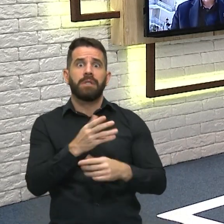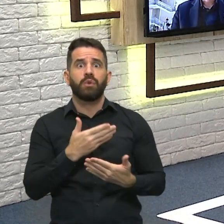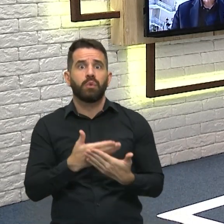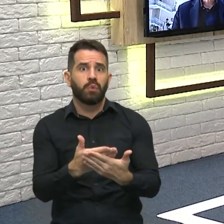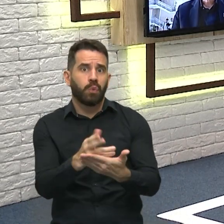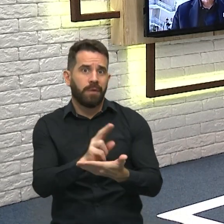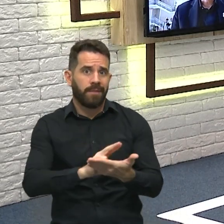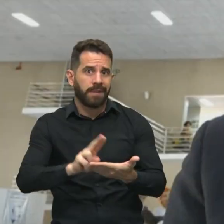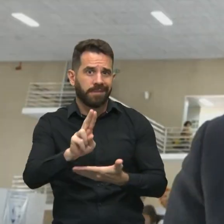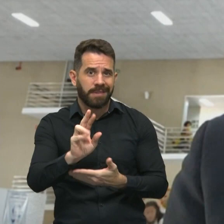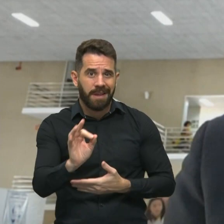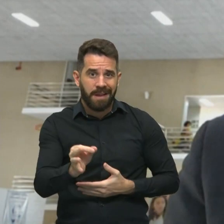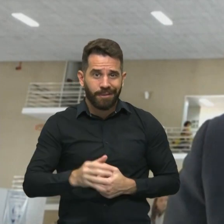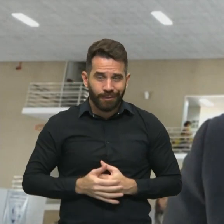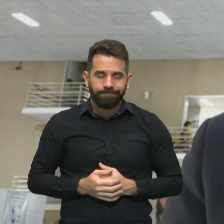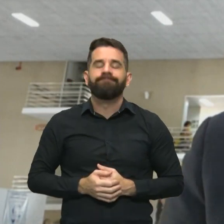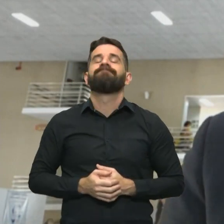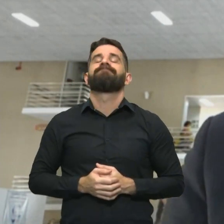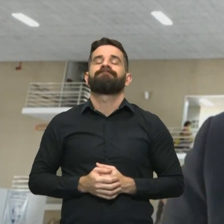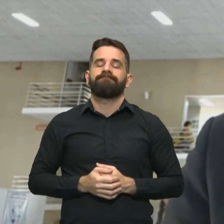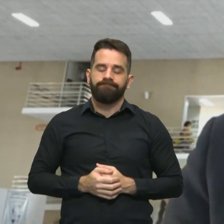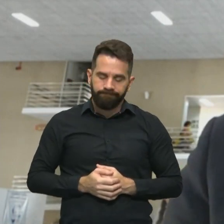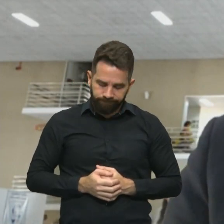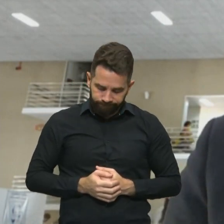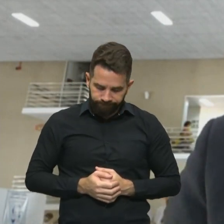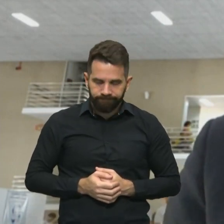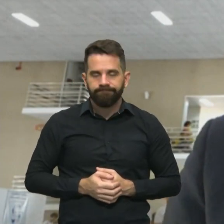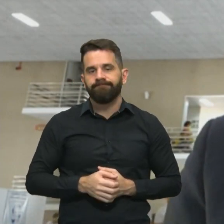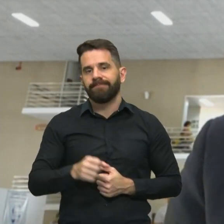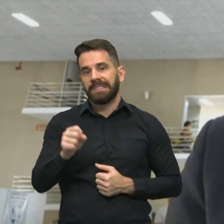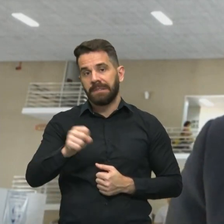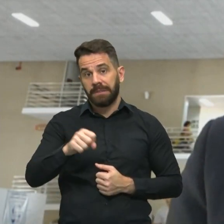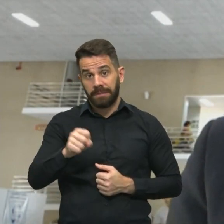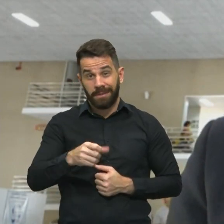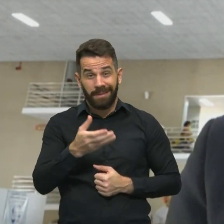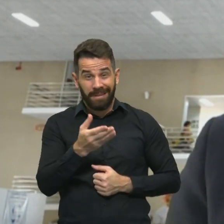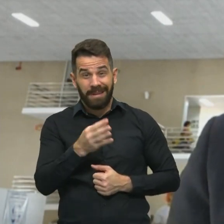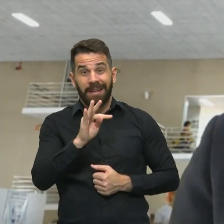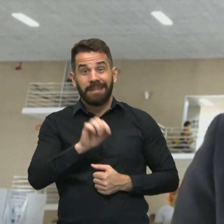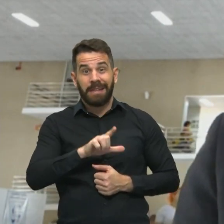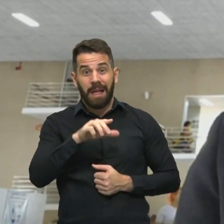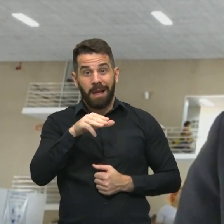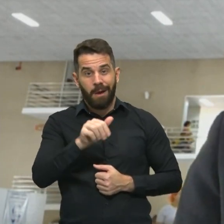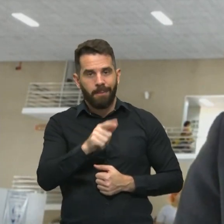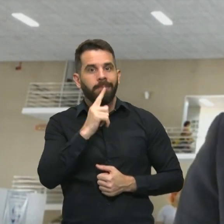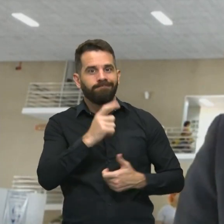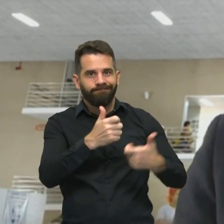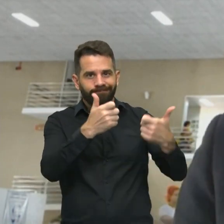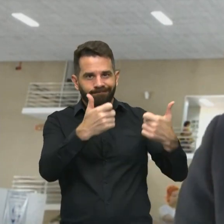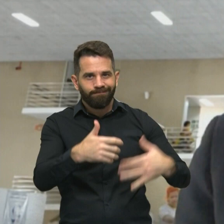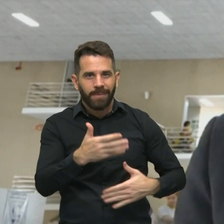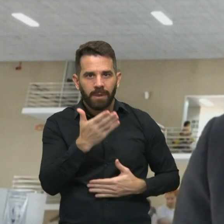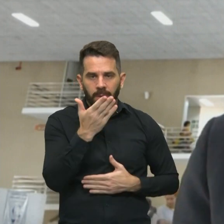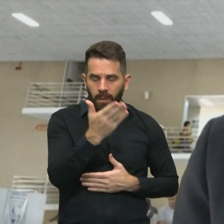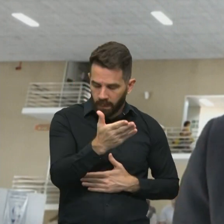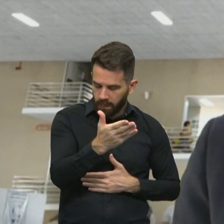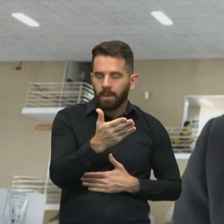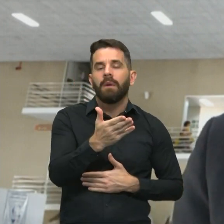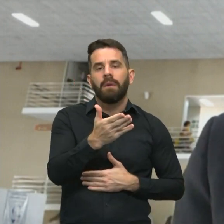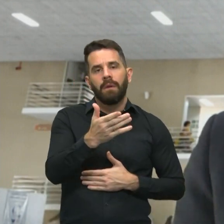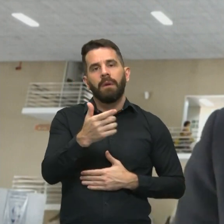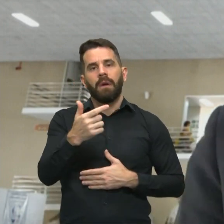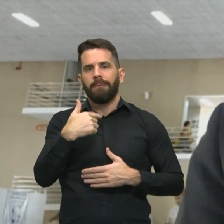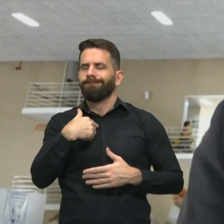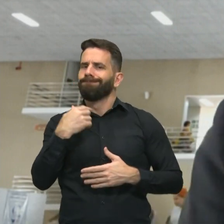Exatamente, Cássio. É justamente por isso que esse serviço que a Thelma deu agora é muito importante. Para dizer, olha, nós temos um processo